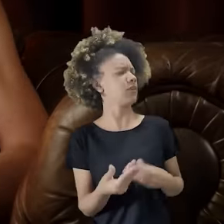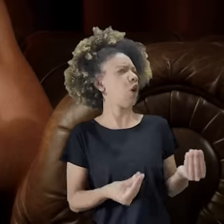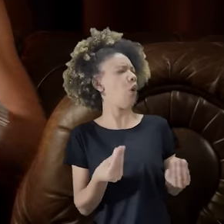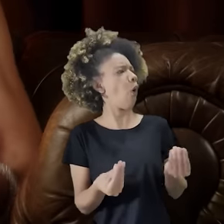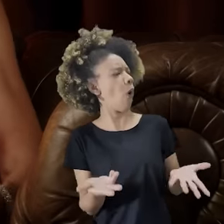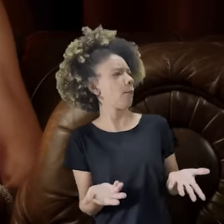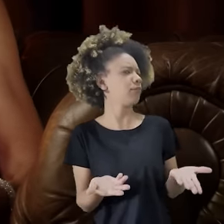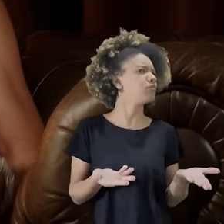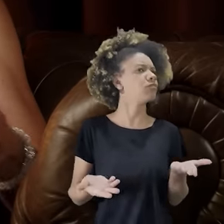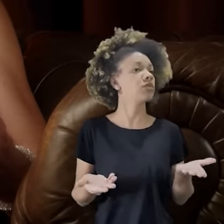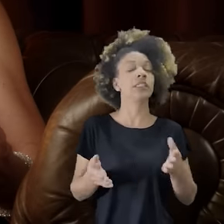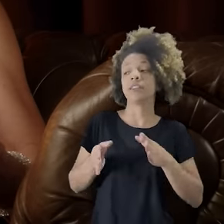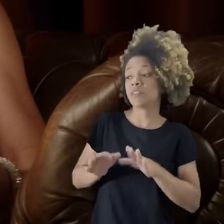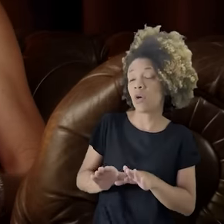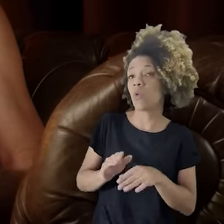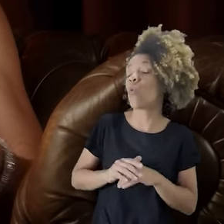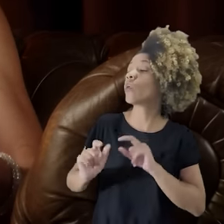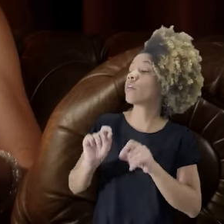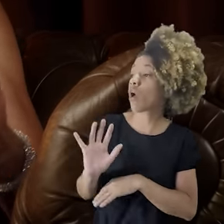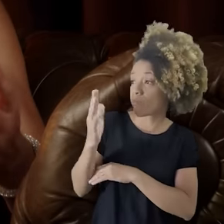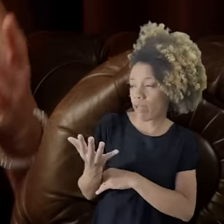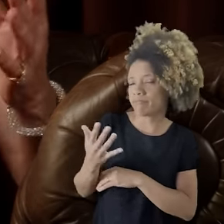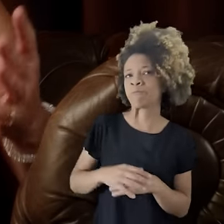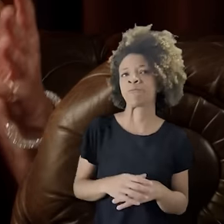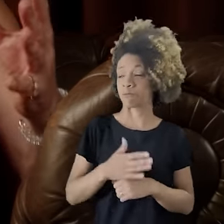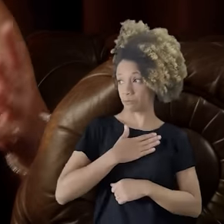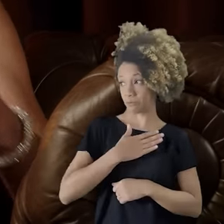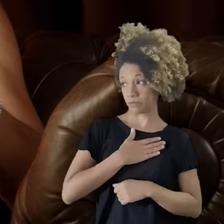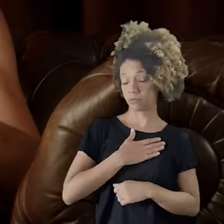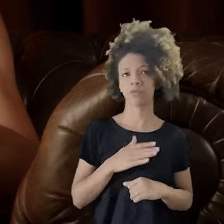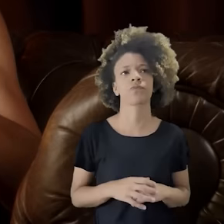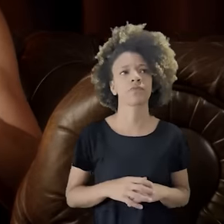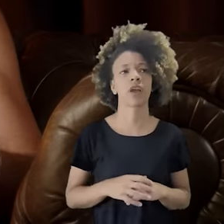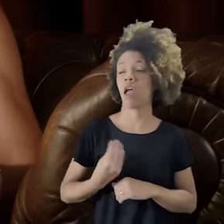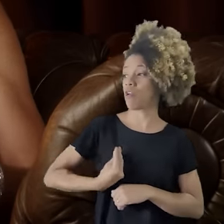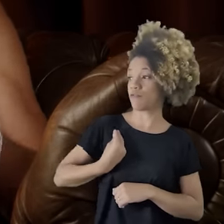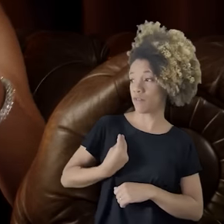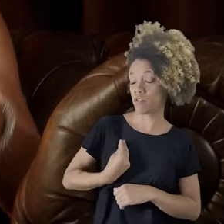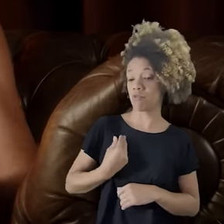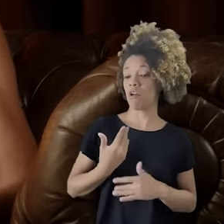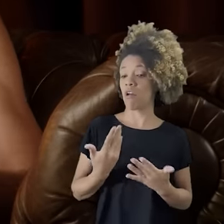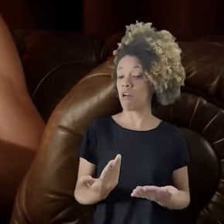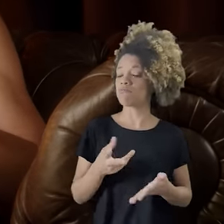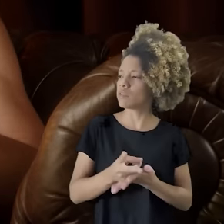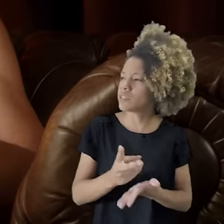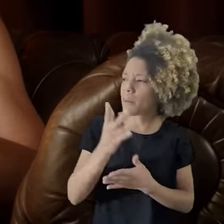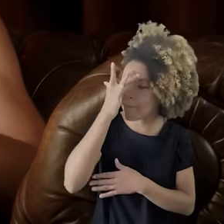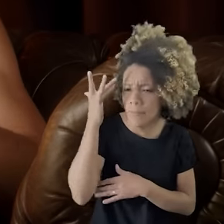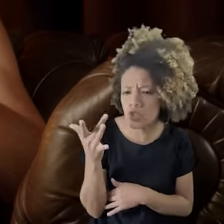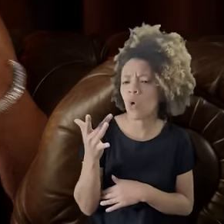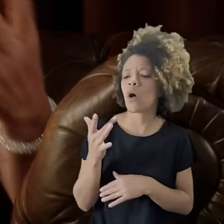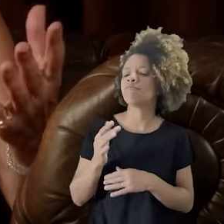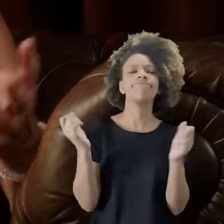como é que foi então sabe então o que que acontece pra mim a minha vida essa vivência eu sempre fui uma